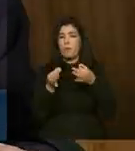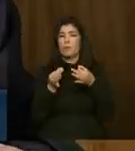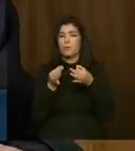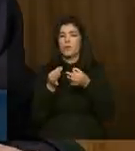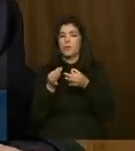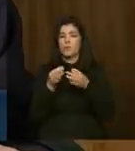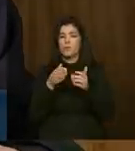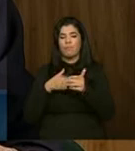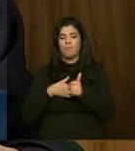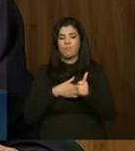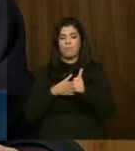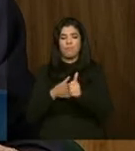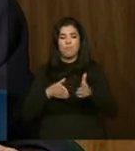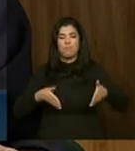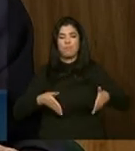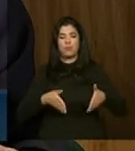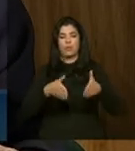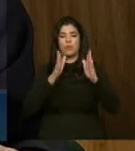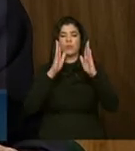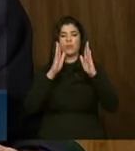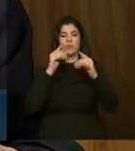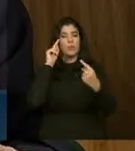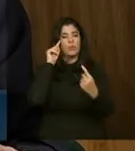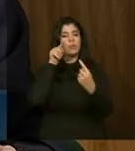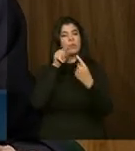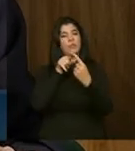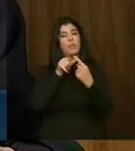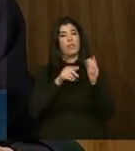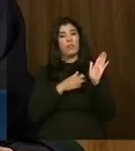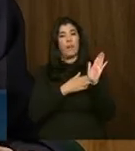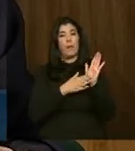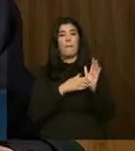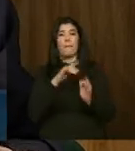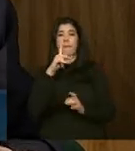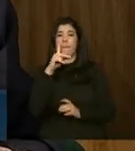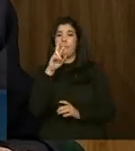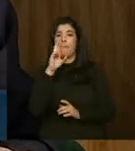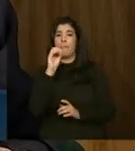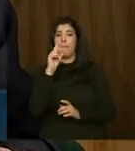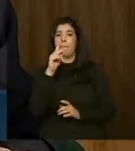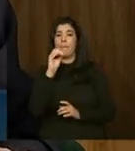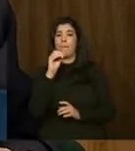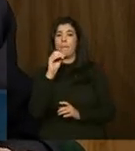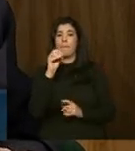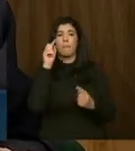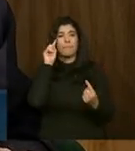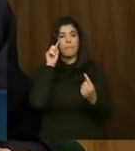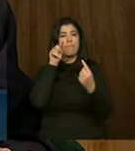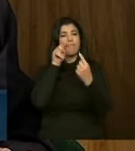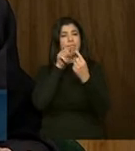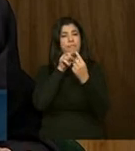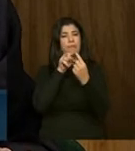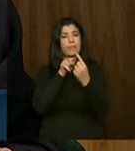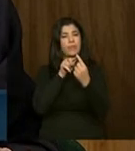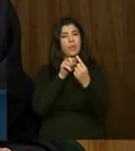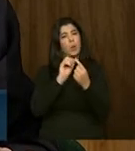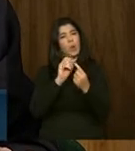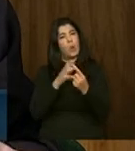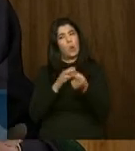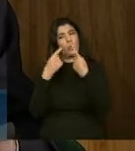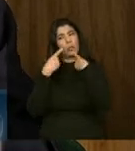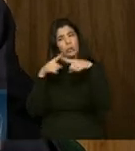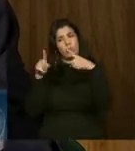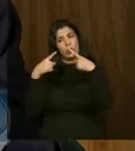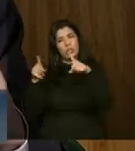rumos. Ela é muito mais uma agenda propositiva do que uma agenda simplesmente de lamentação ou de crítica ao governo,